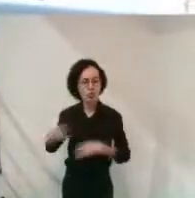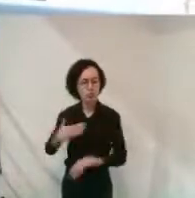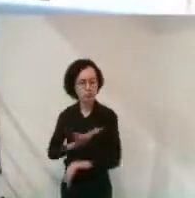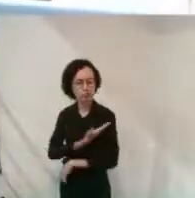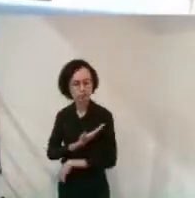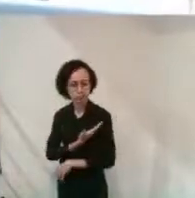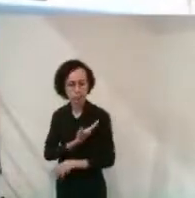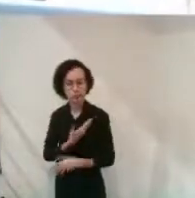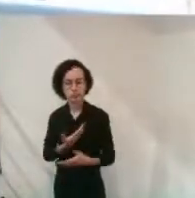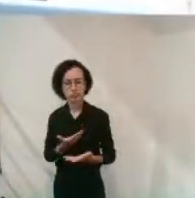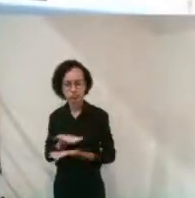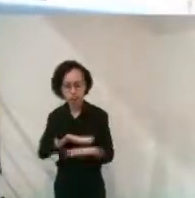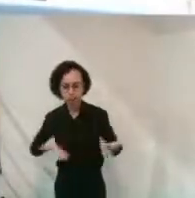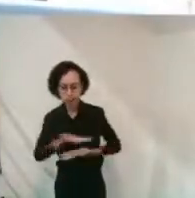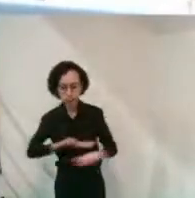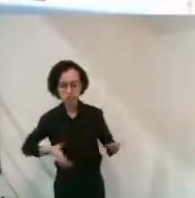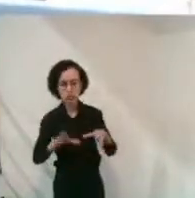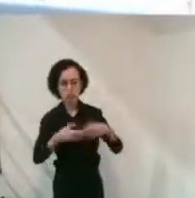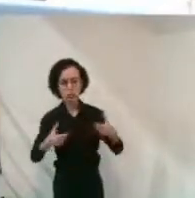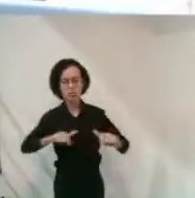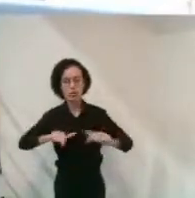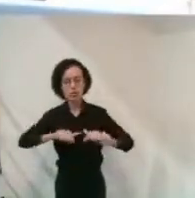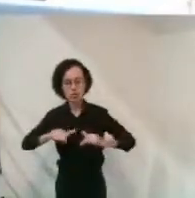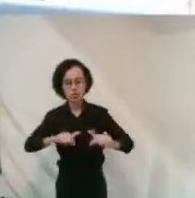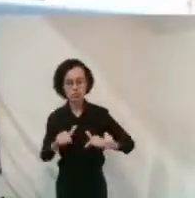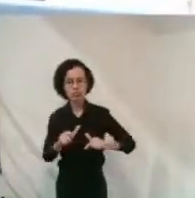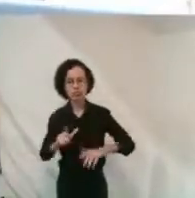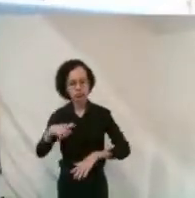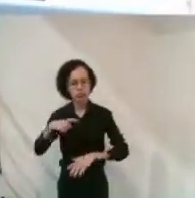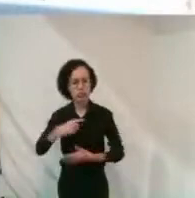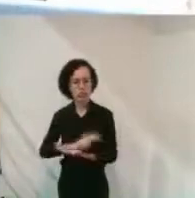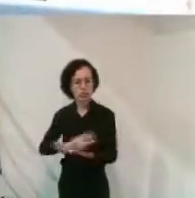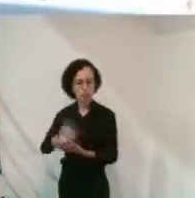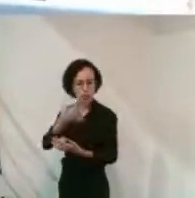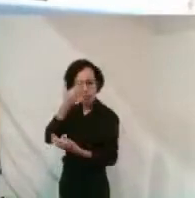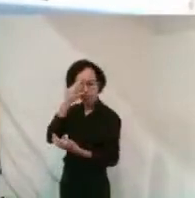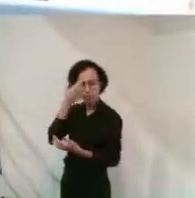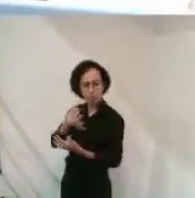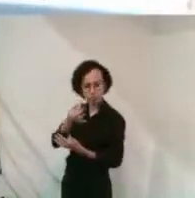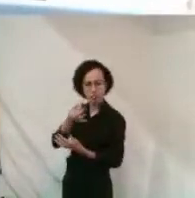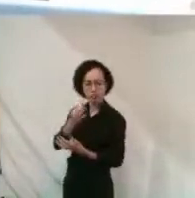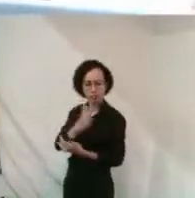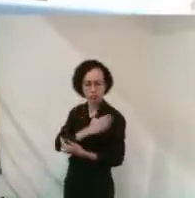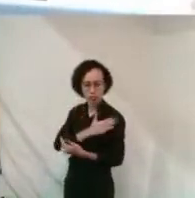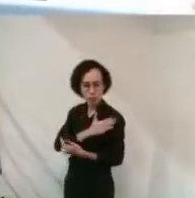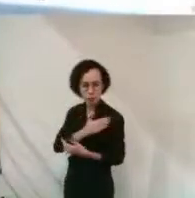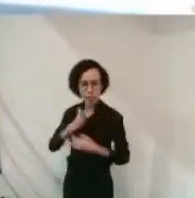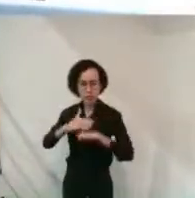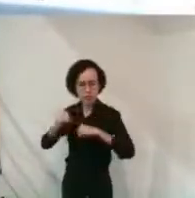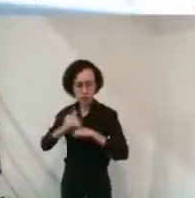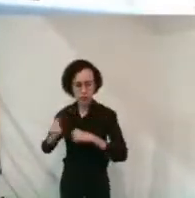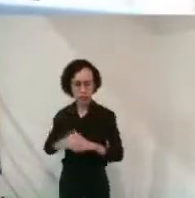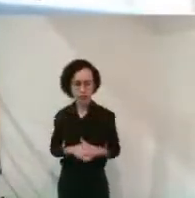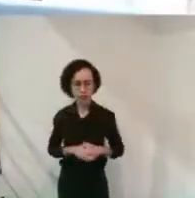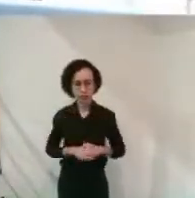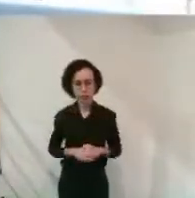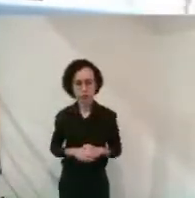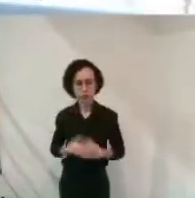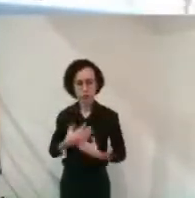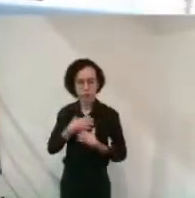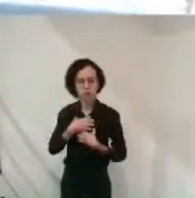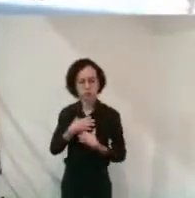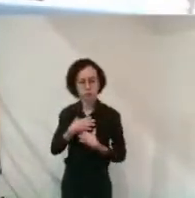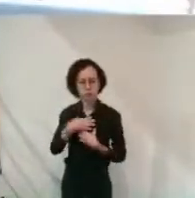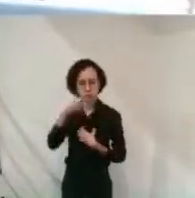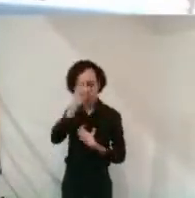formei nesse grupo de trabalho, que tiveram tanta paciência comigo, tanto carinho, e eu me senti e